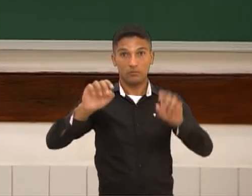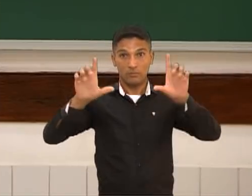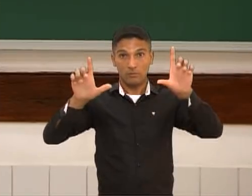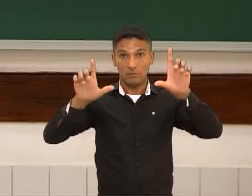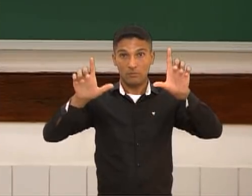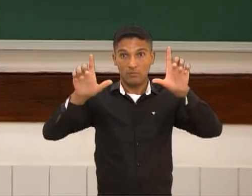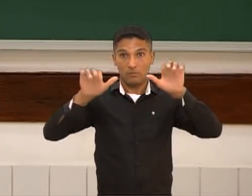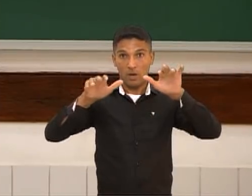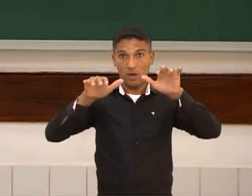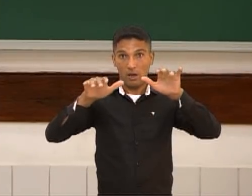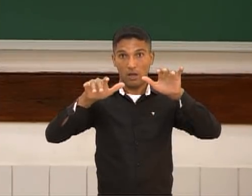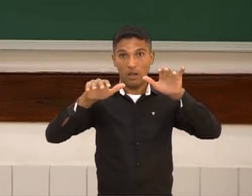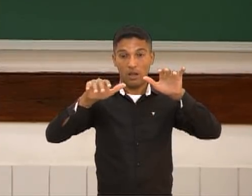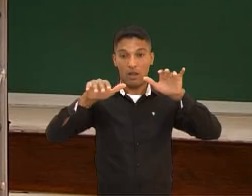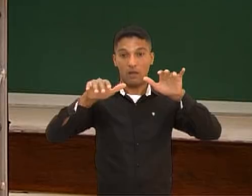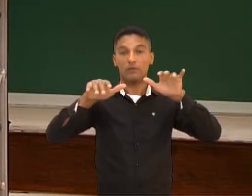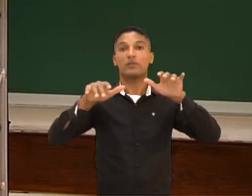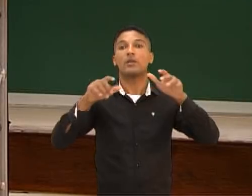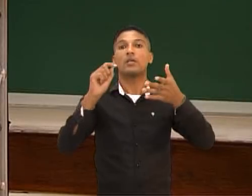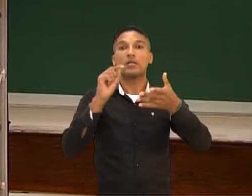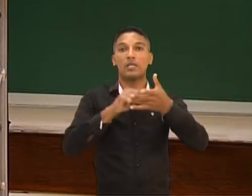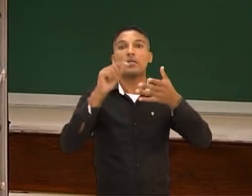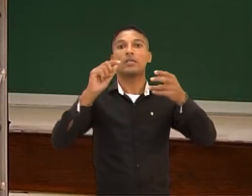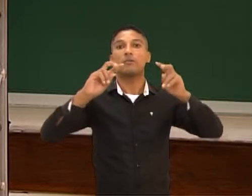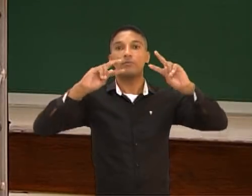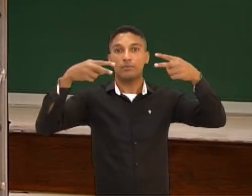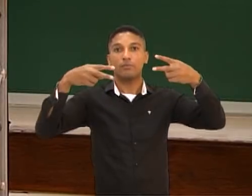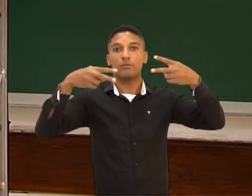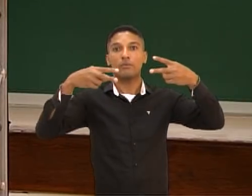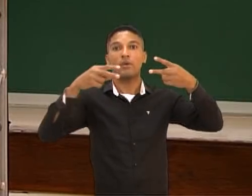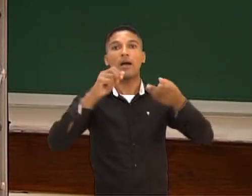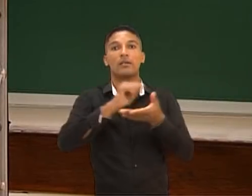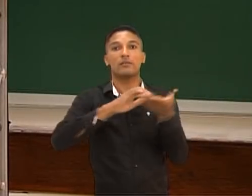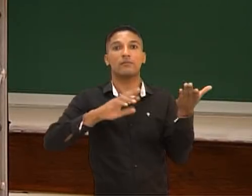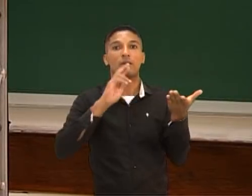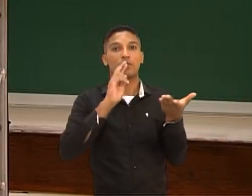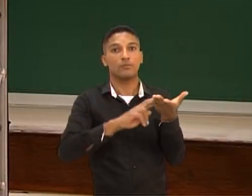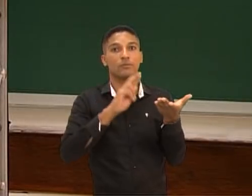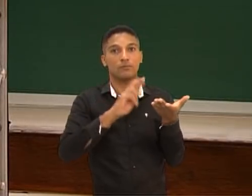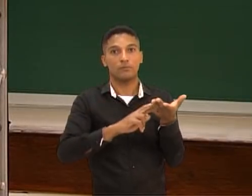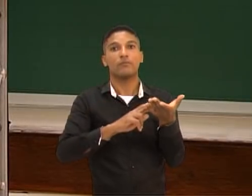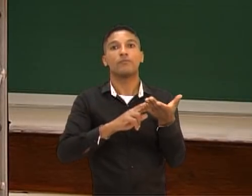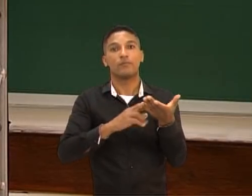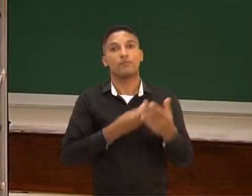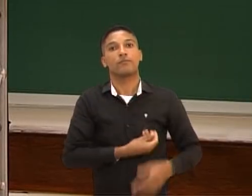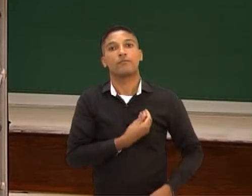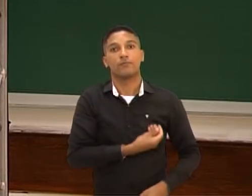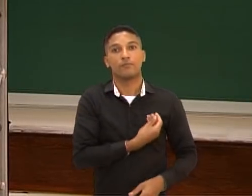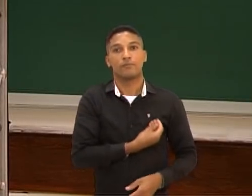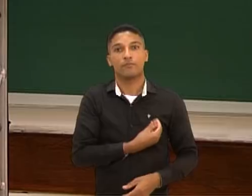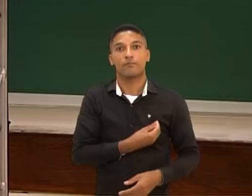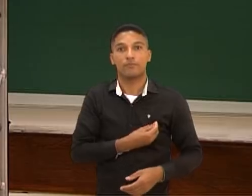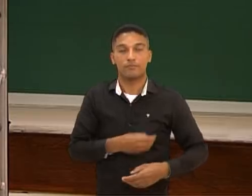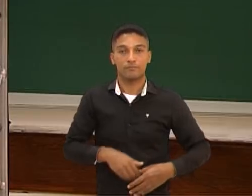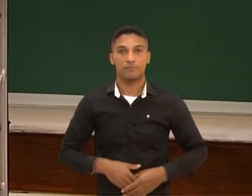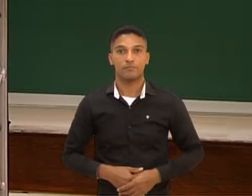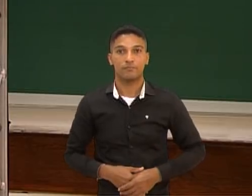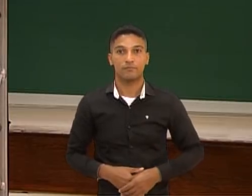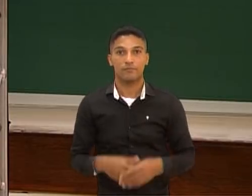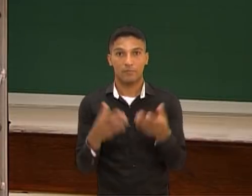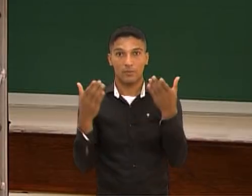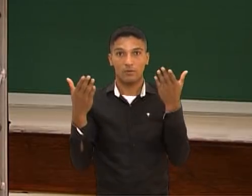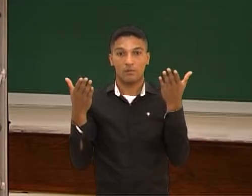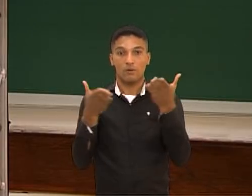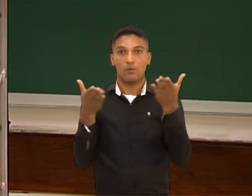certo? Peguem os materiais e vamos para a nossa videoaula de hoje. Então, hoje a gente tem por objetivo